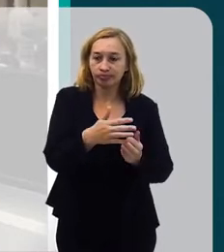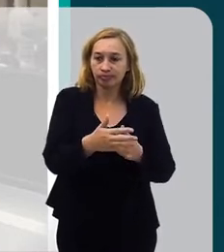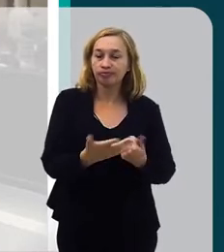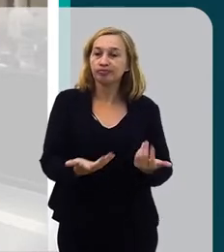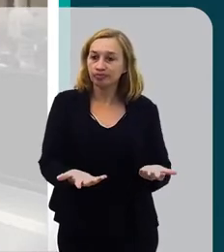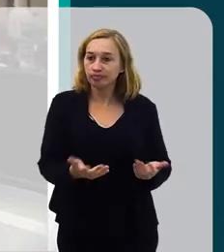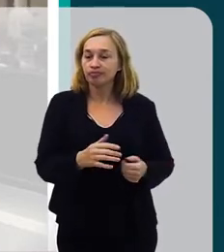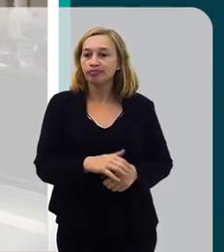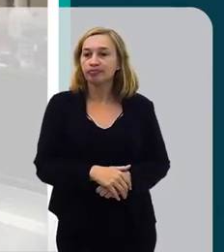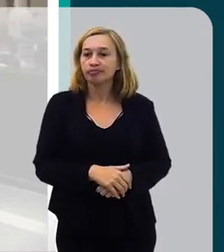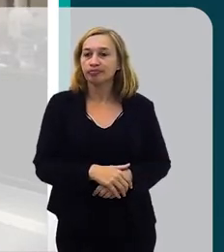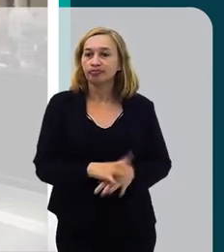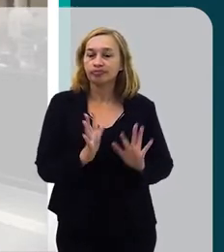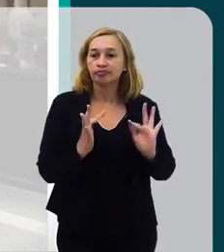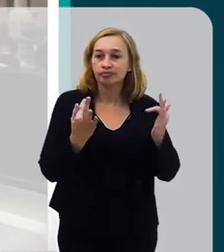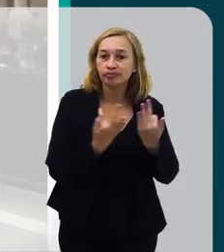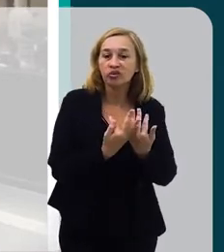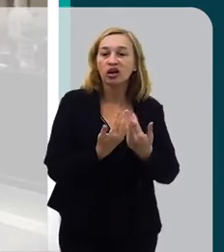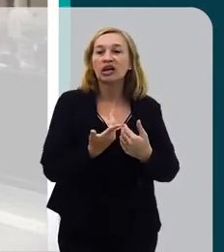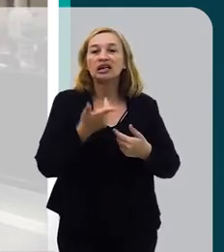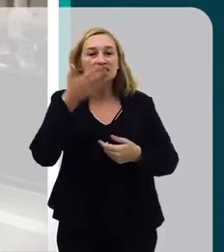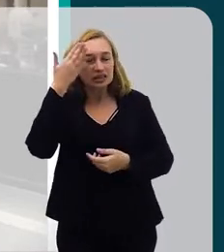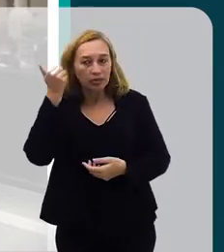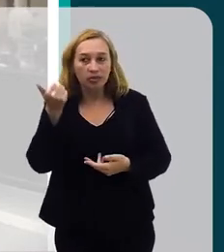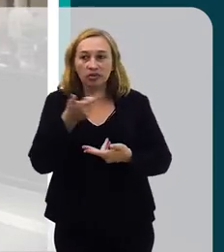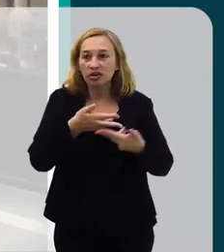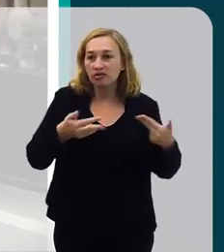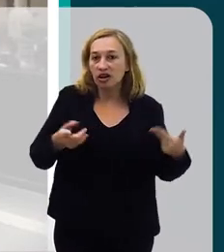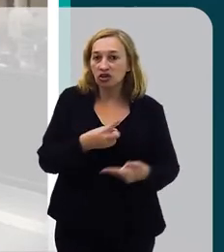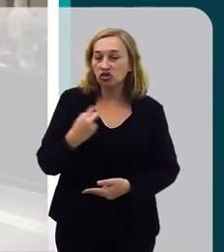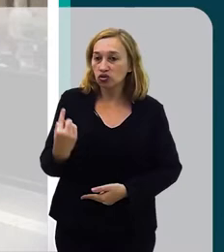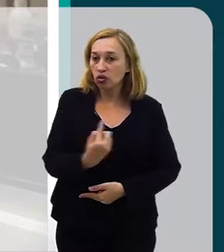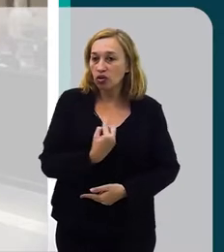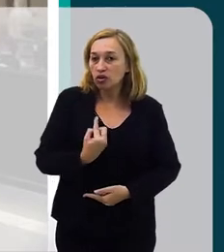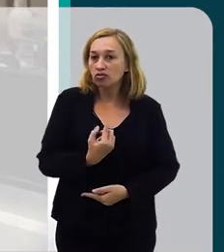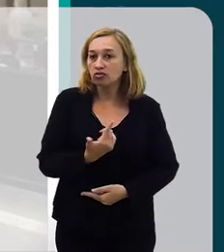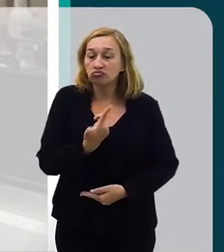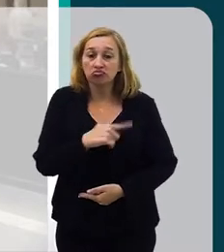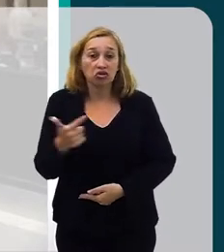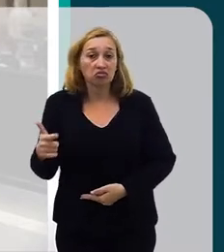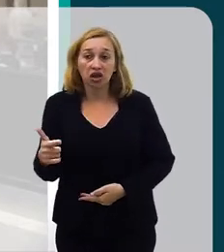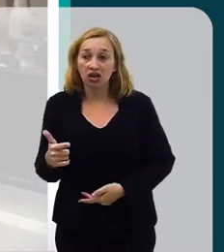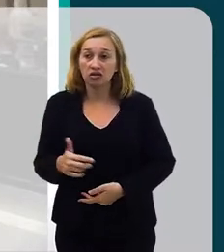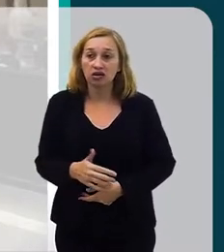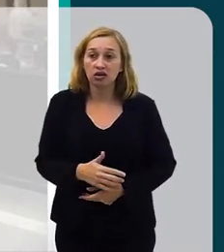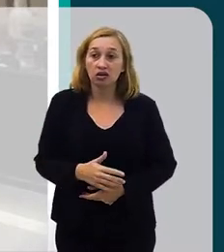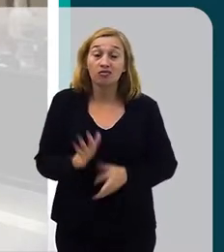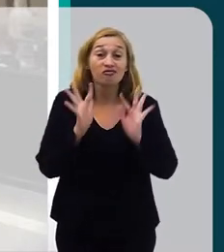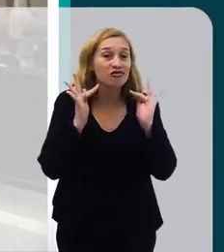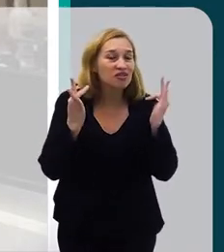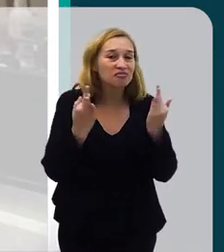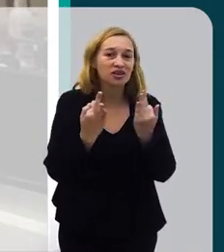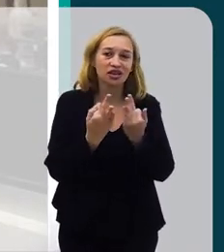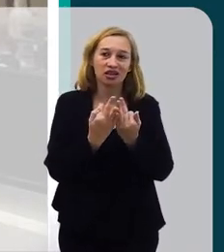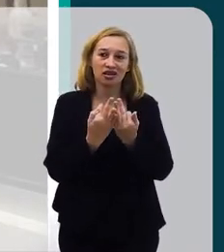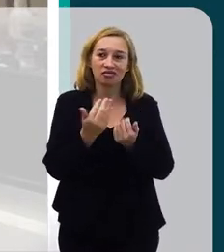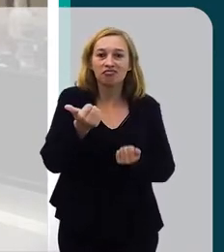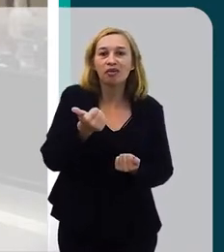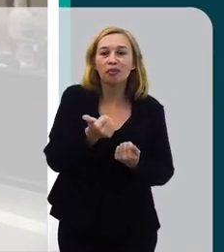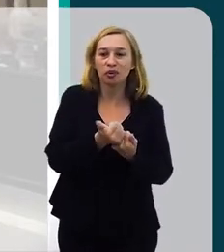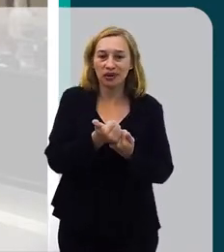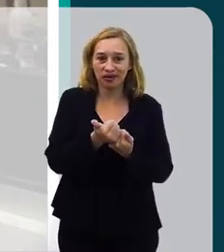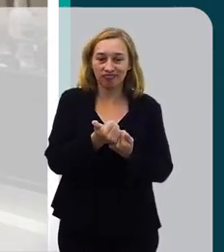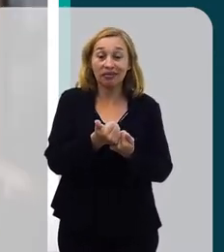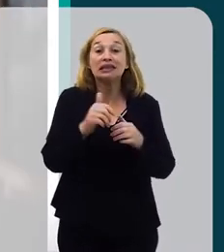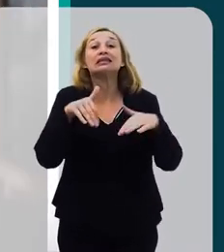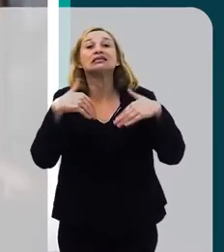Nós sabemos que muitas e muitos de nós não têm uma família,